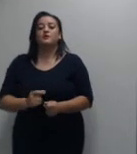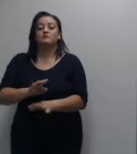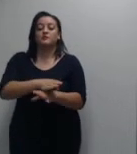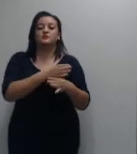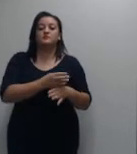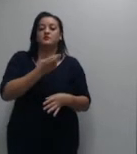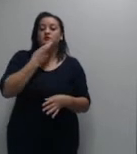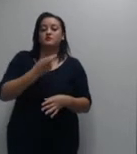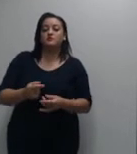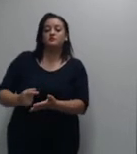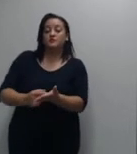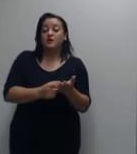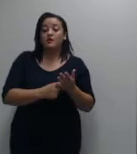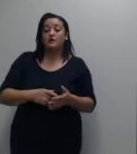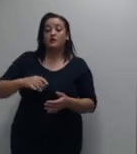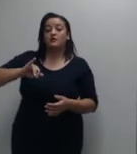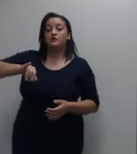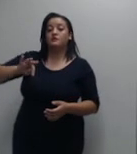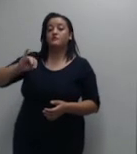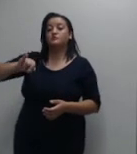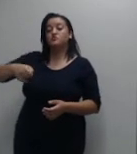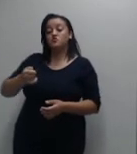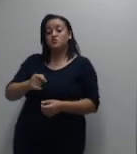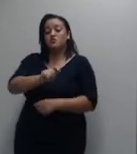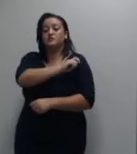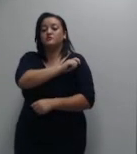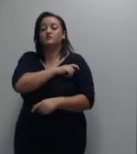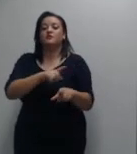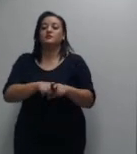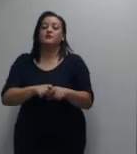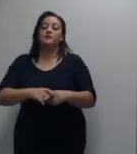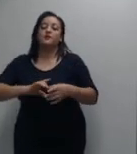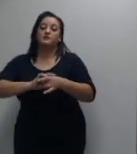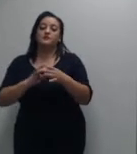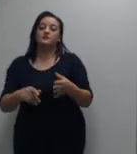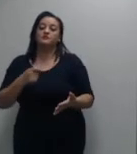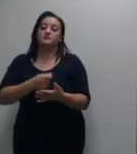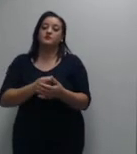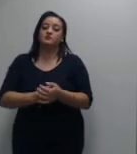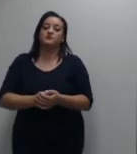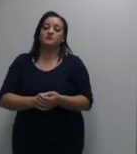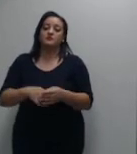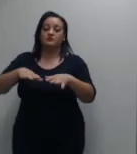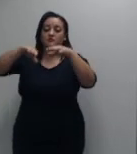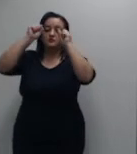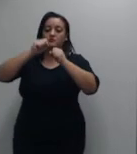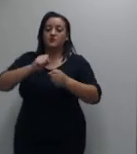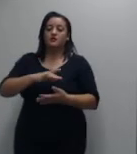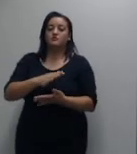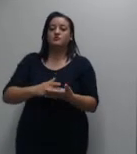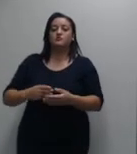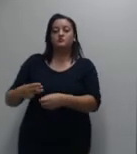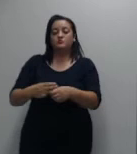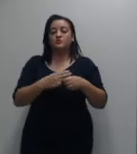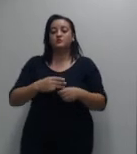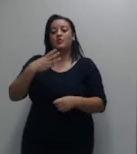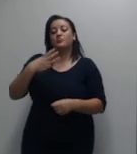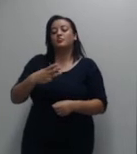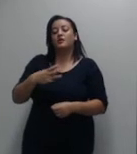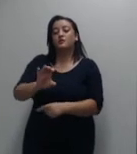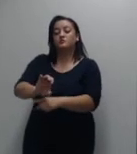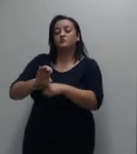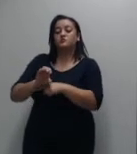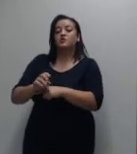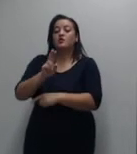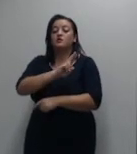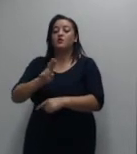do acórdão do TJ Rio de Janeiro permitida a posse do Tribunal de Contas do município dos três conselheiros novos